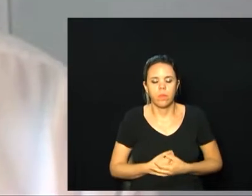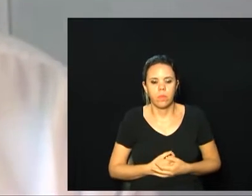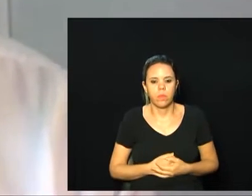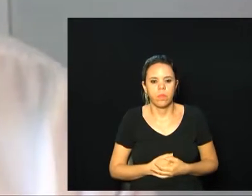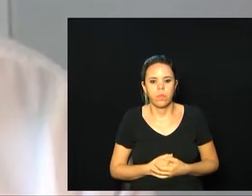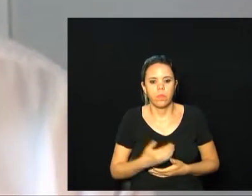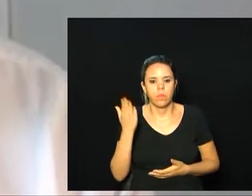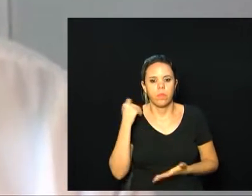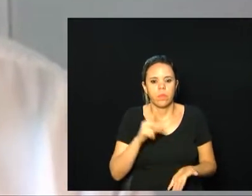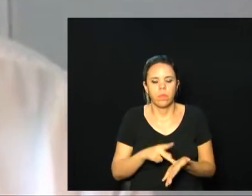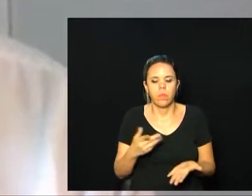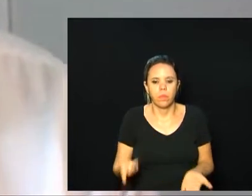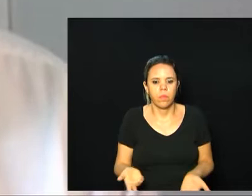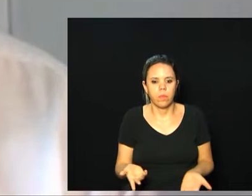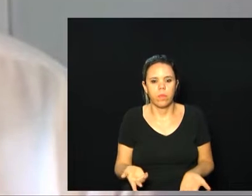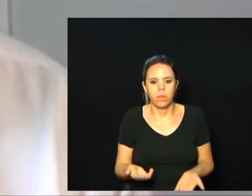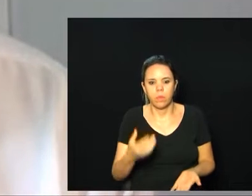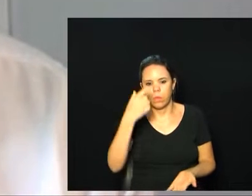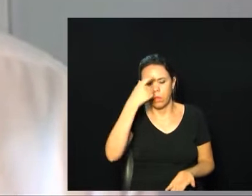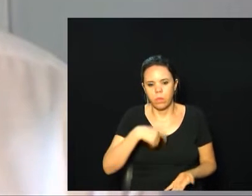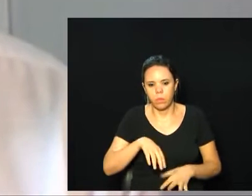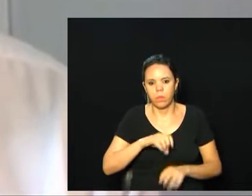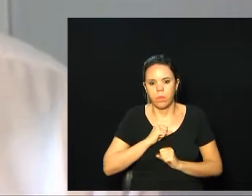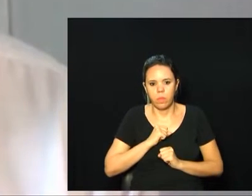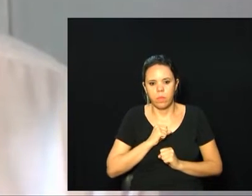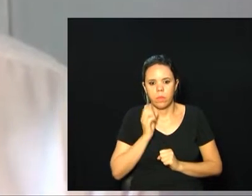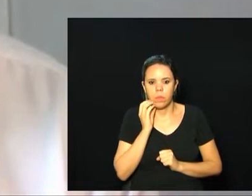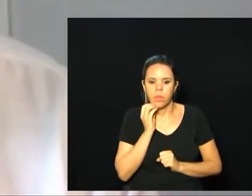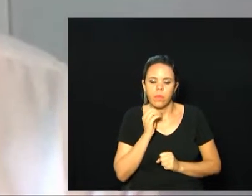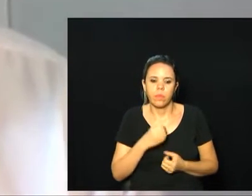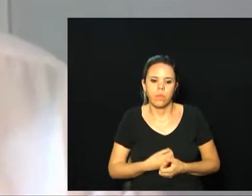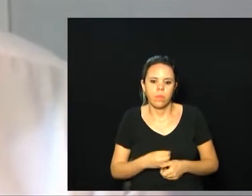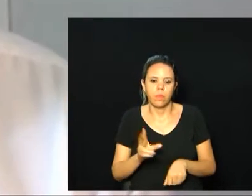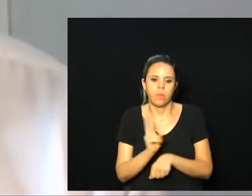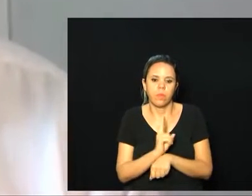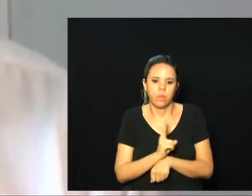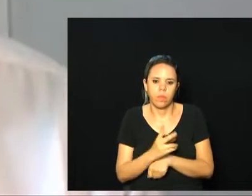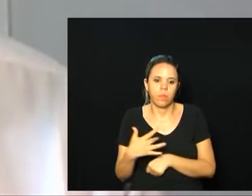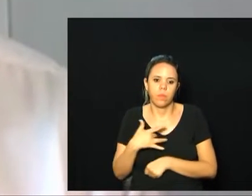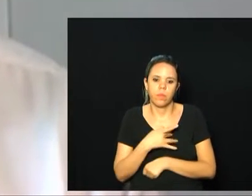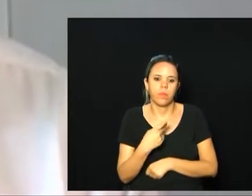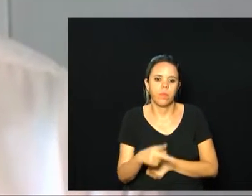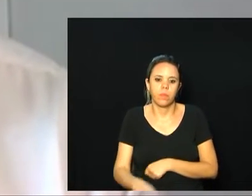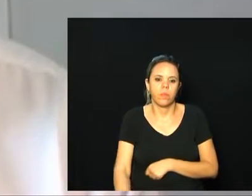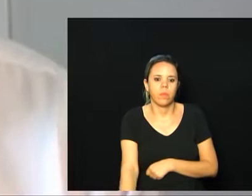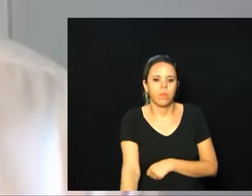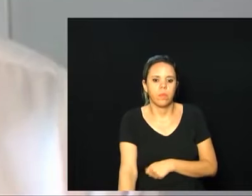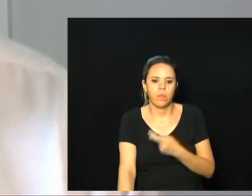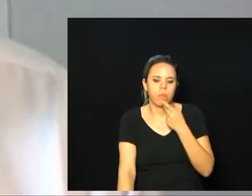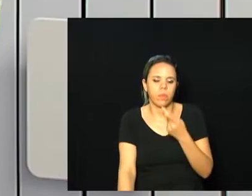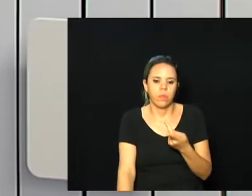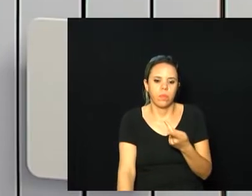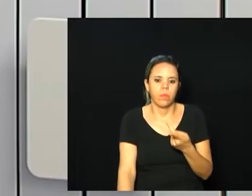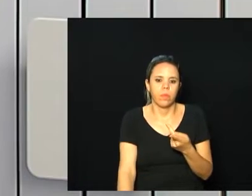E saber realmente que está em você a segurança da sua saúde. A gente está aí falando, né,